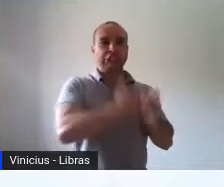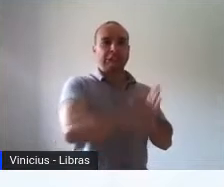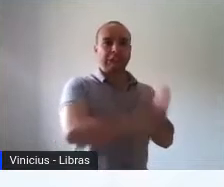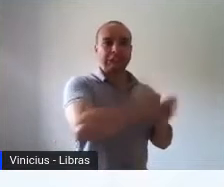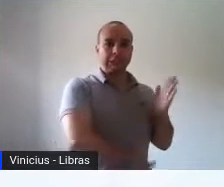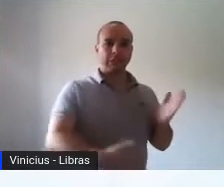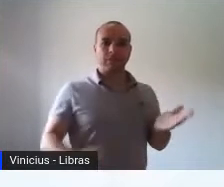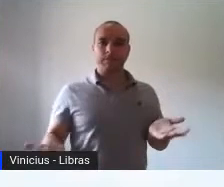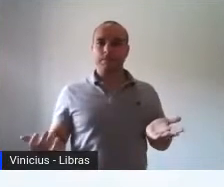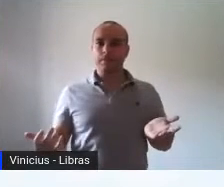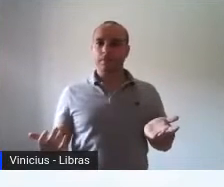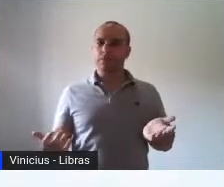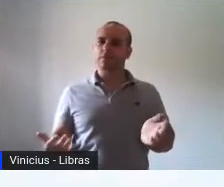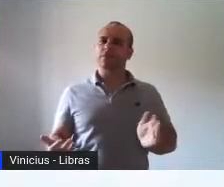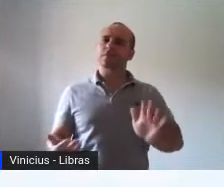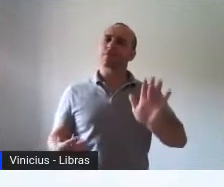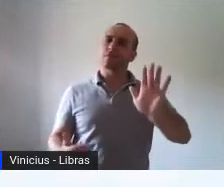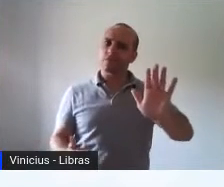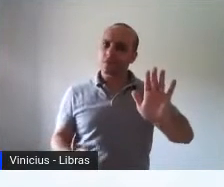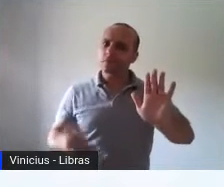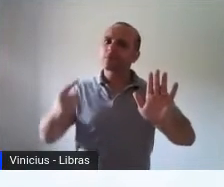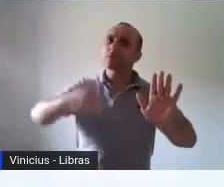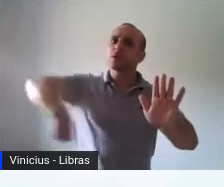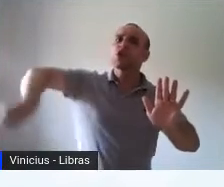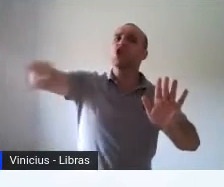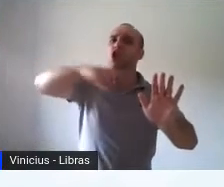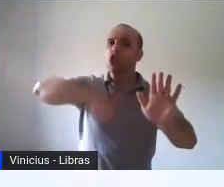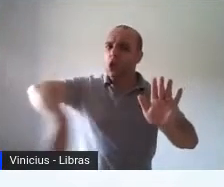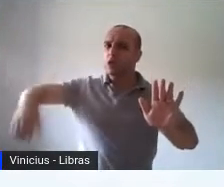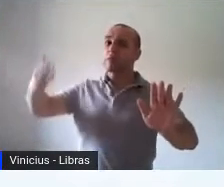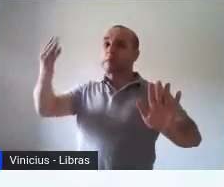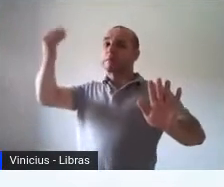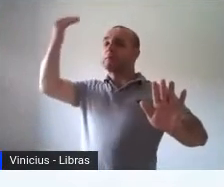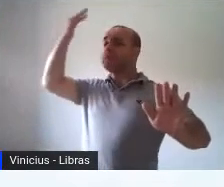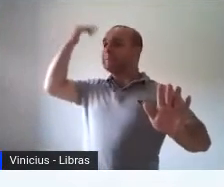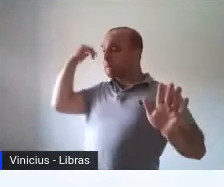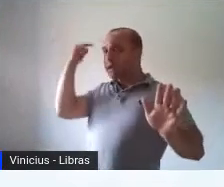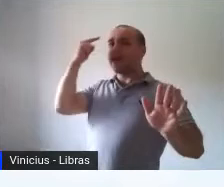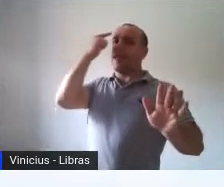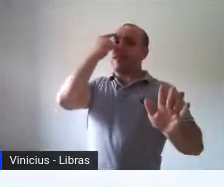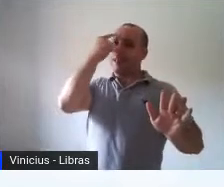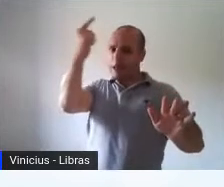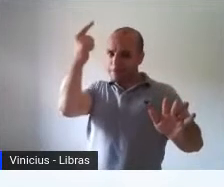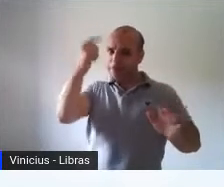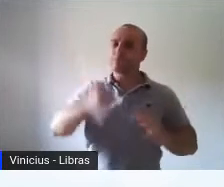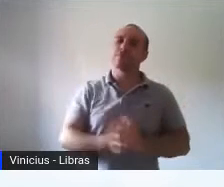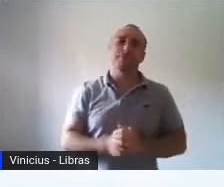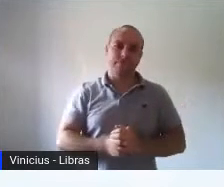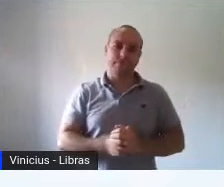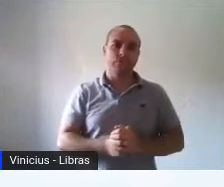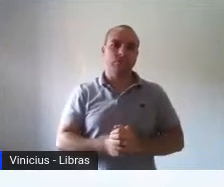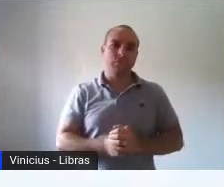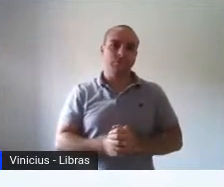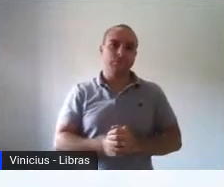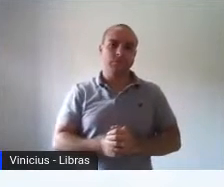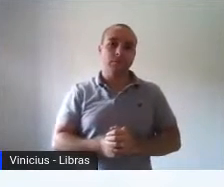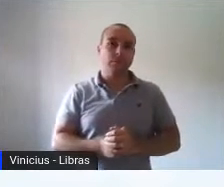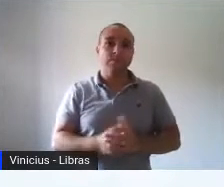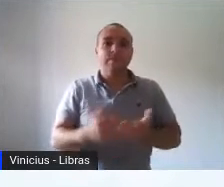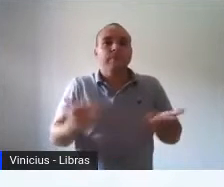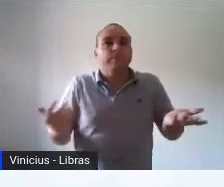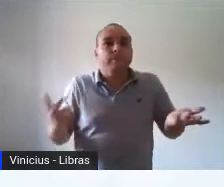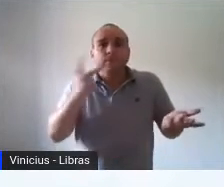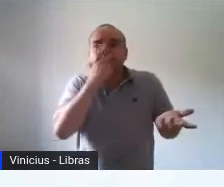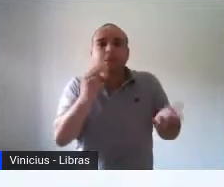a gente já falava lá de trás, né, que na verdade essa lógica já vem ocorrendo desde o governo Temer, né, ao contrário do que se está